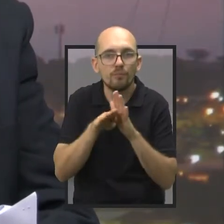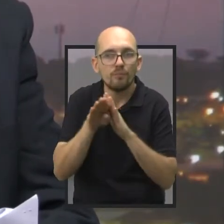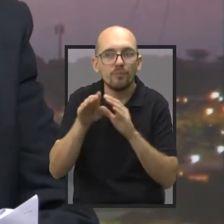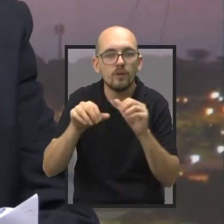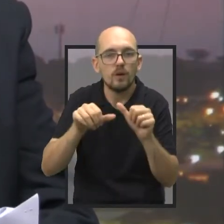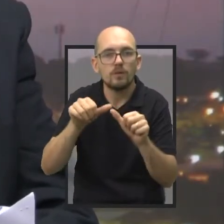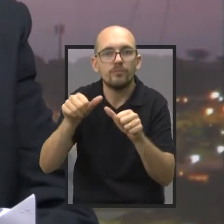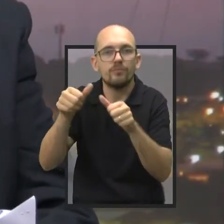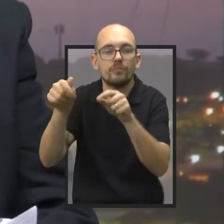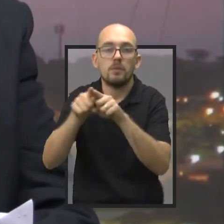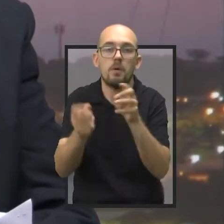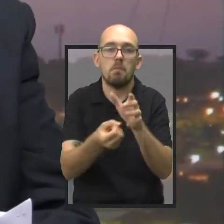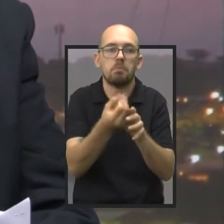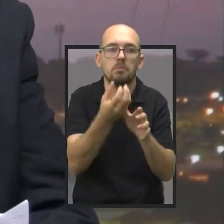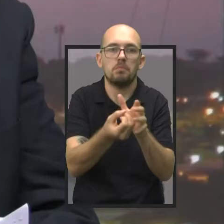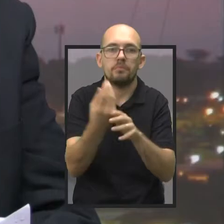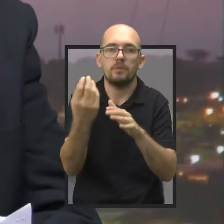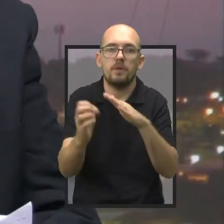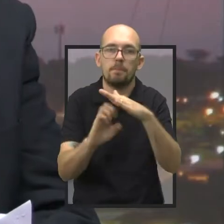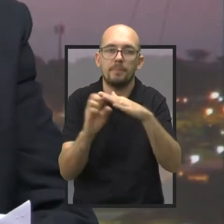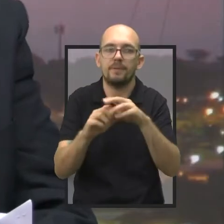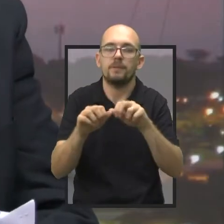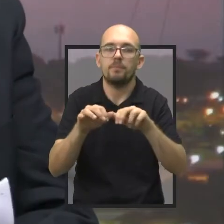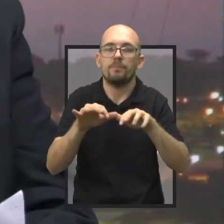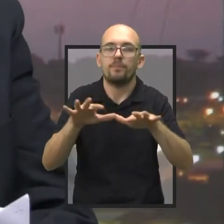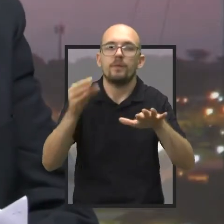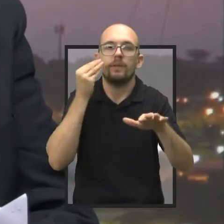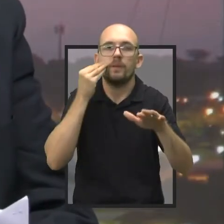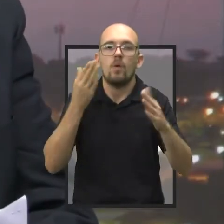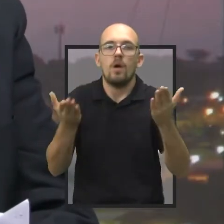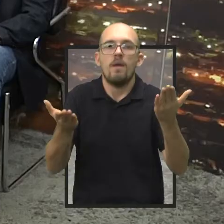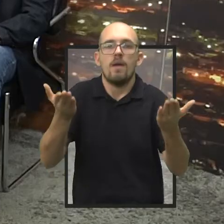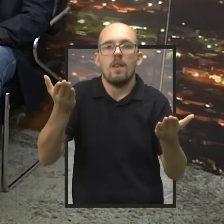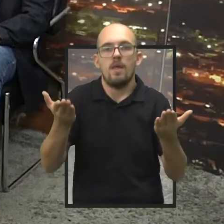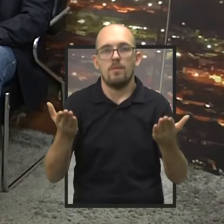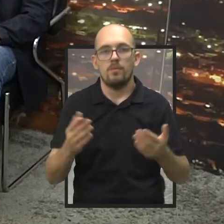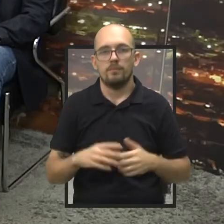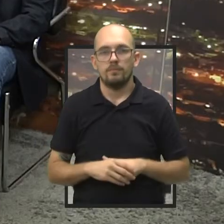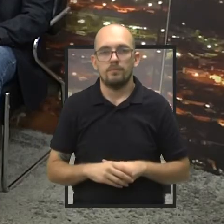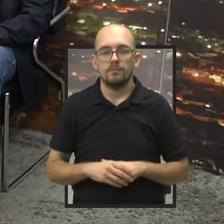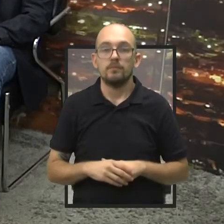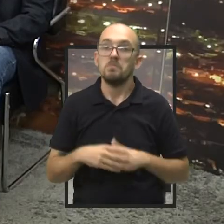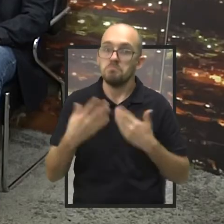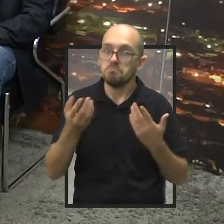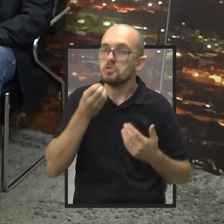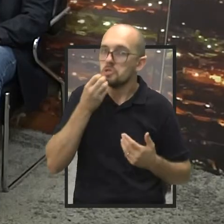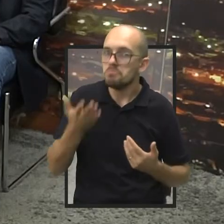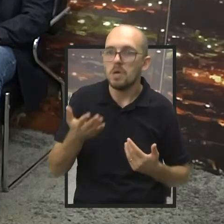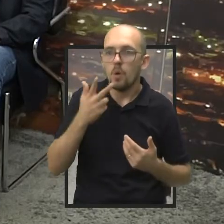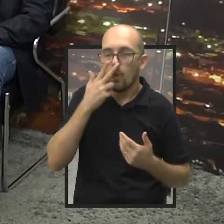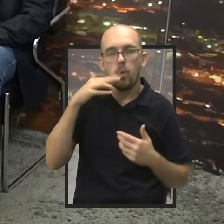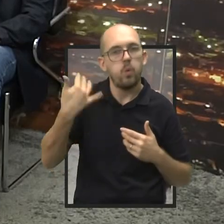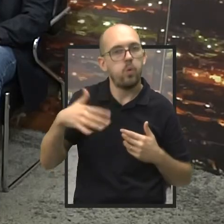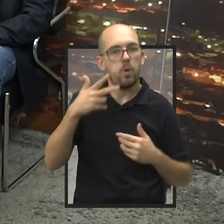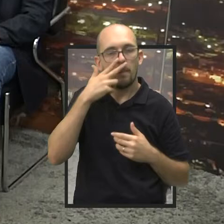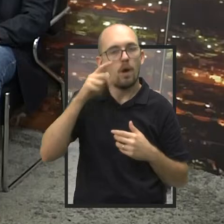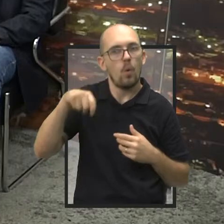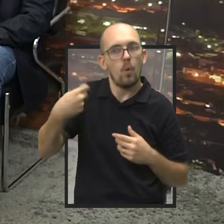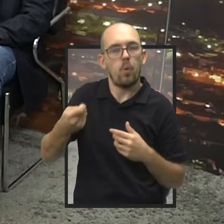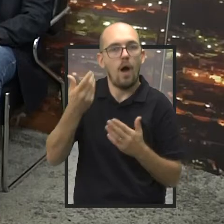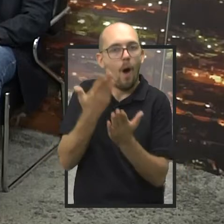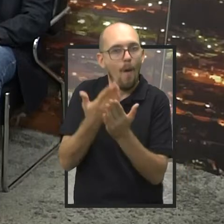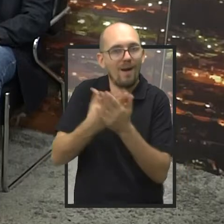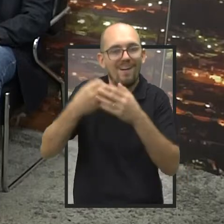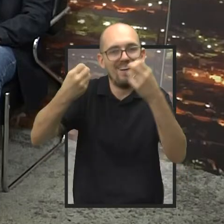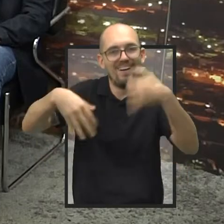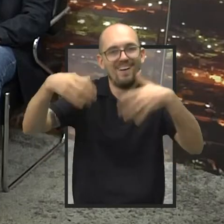empresas, novos empregos e estabilizar toda a sociedade. Muito bem, nós tivemos aí praticamente uma aula com o